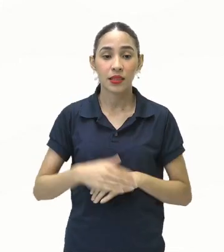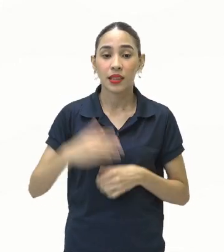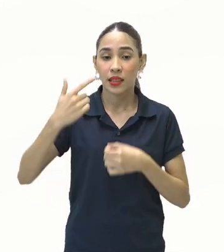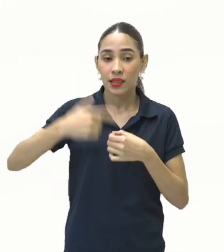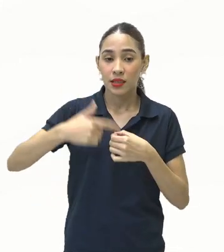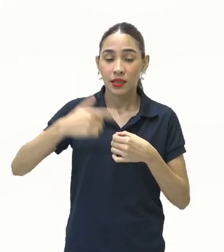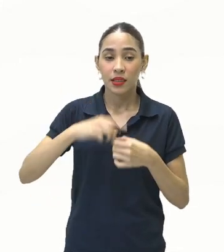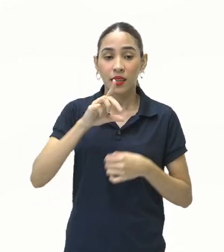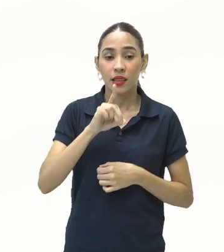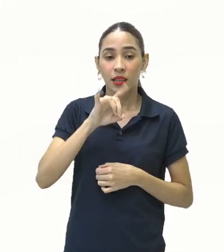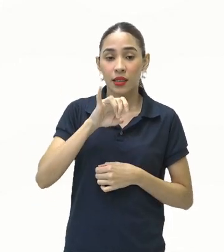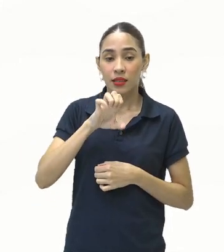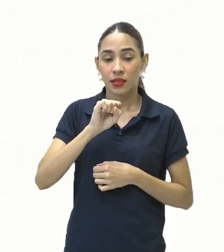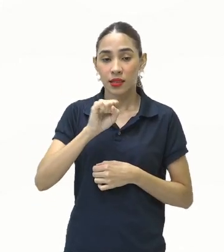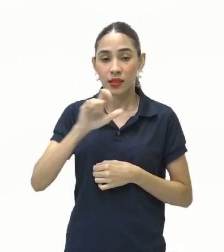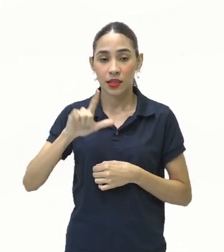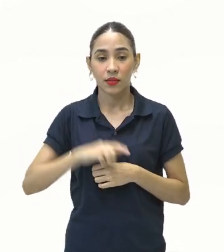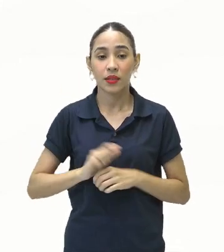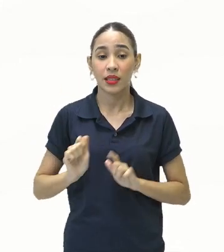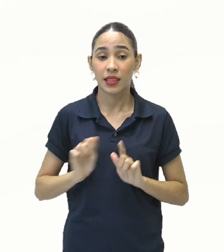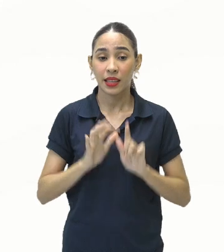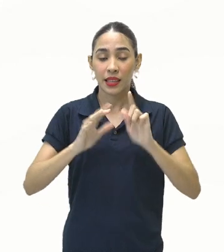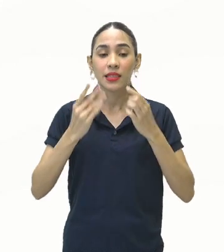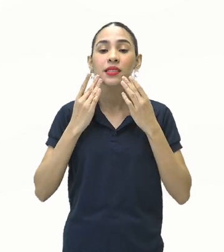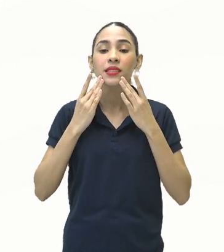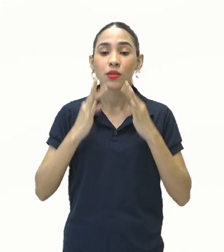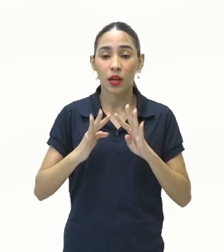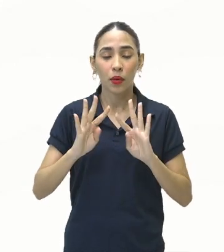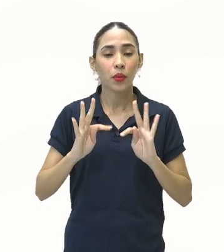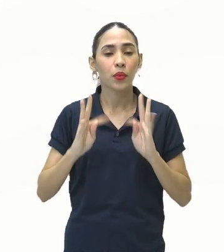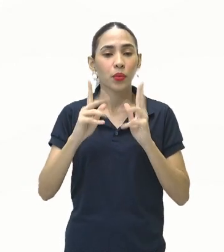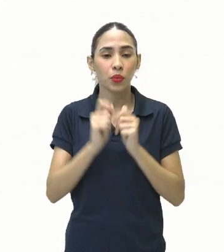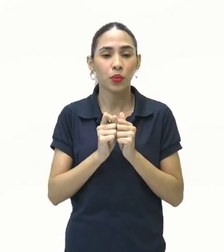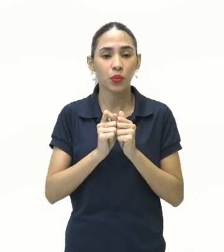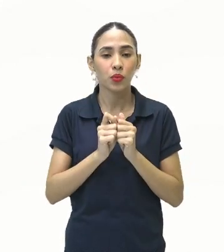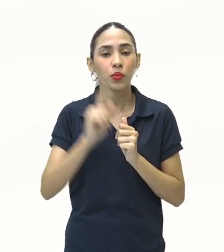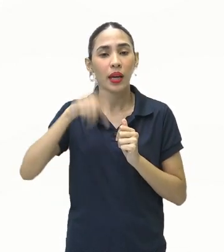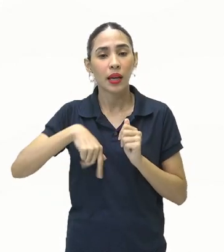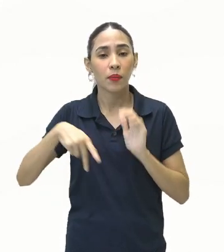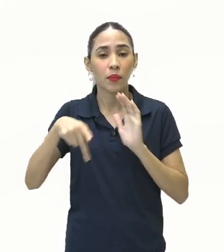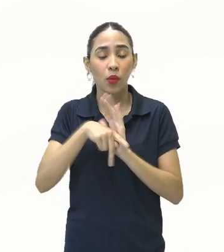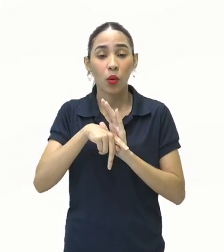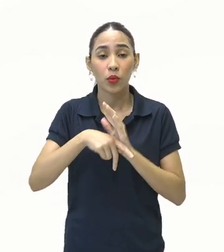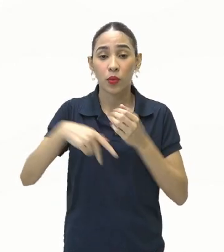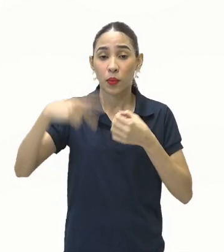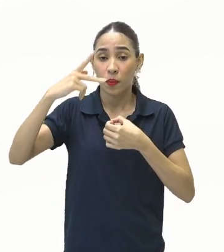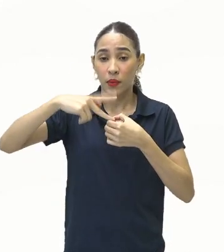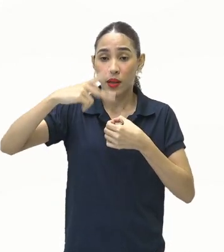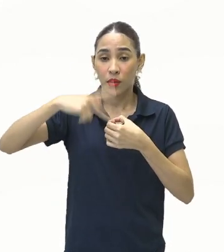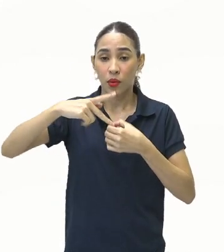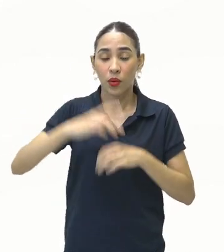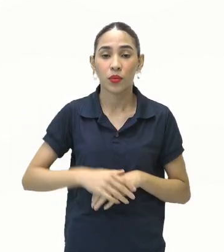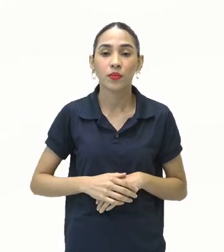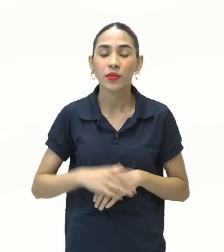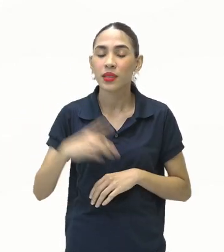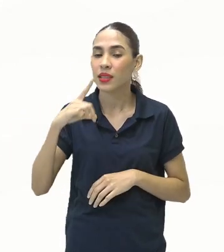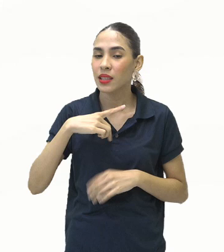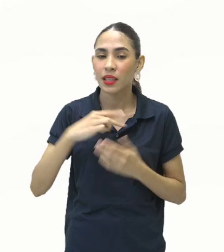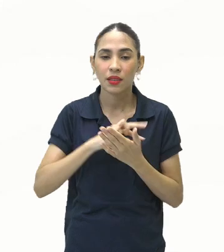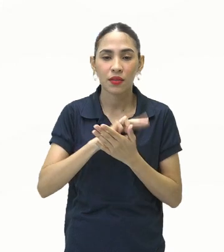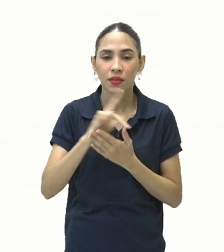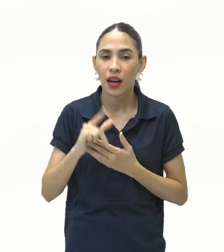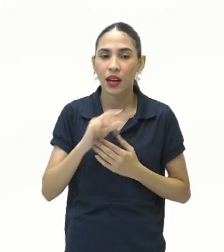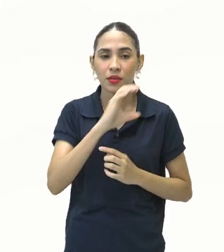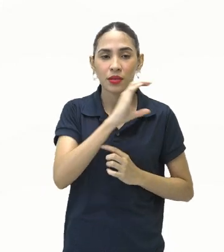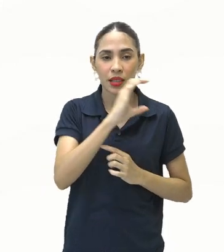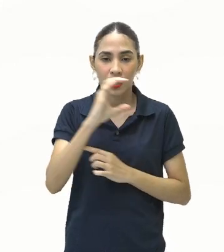gasolina, diesel, gás natural. Então, tudo isso sai do Petróleo, onde nós temos vários